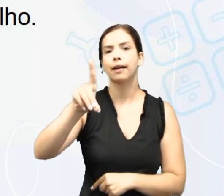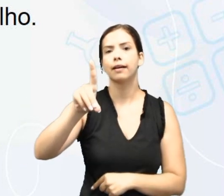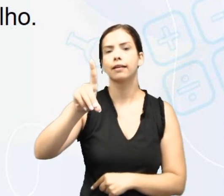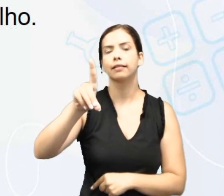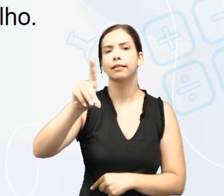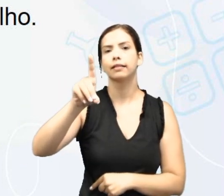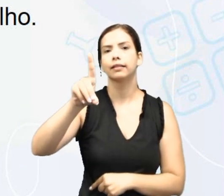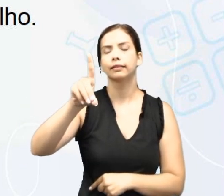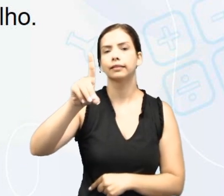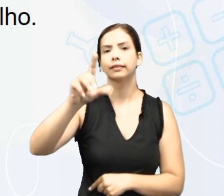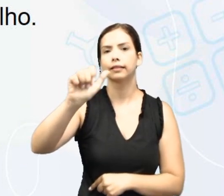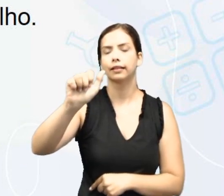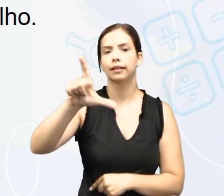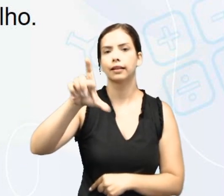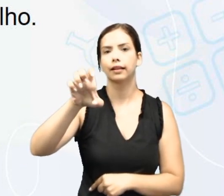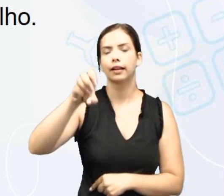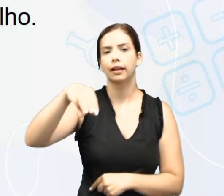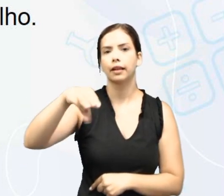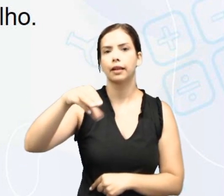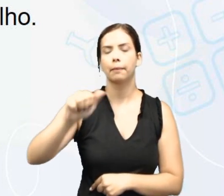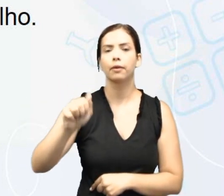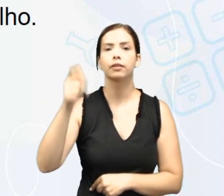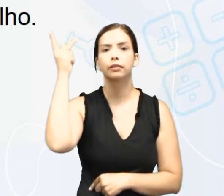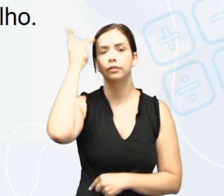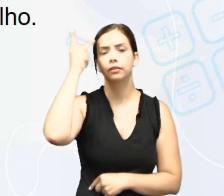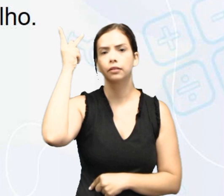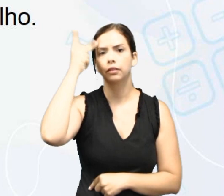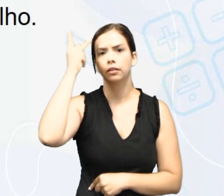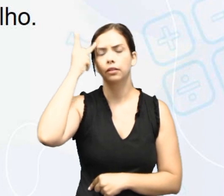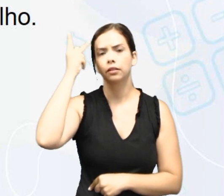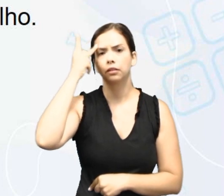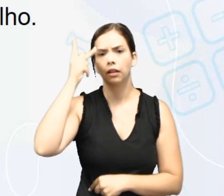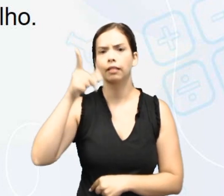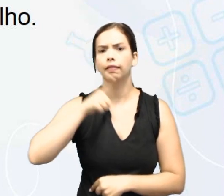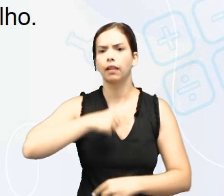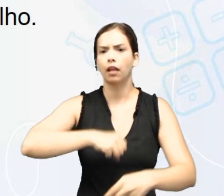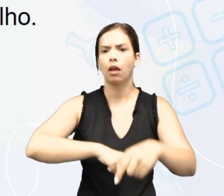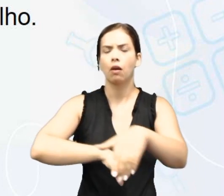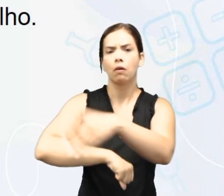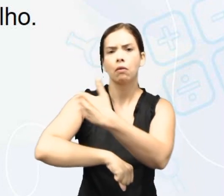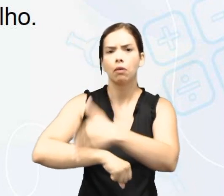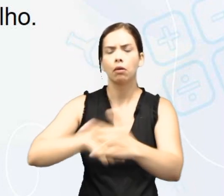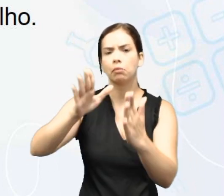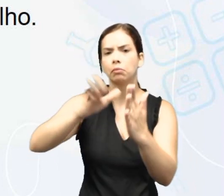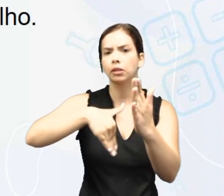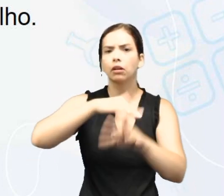né? Então, essa rua, ela é pintada, tem várias obras de artes